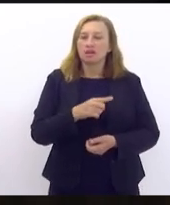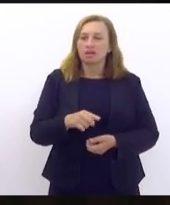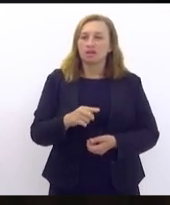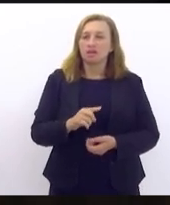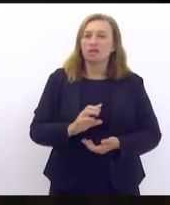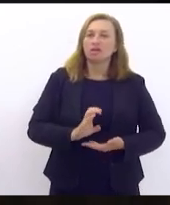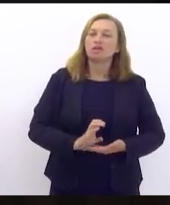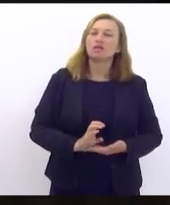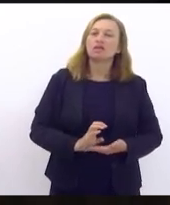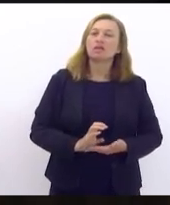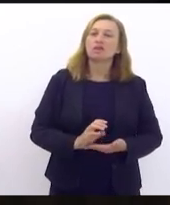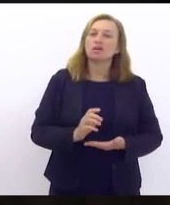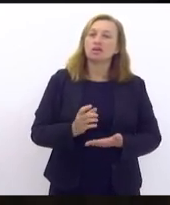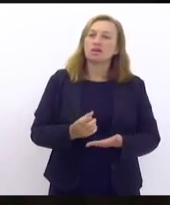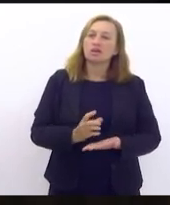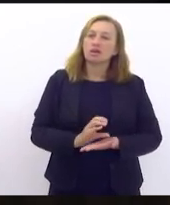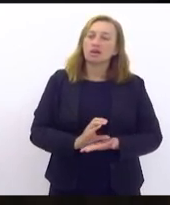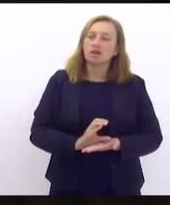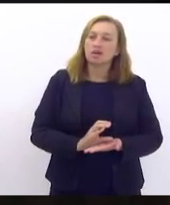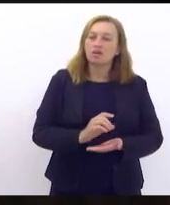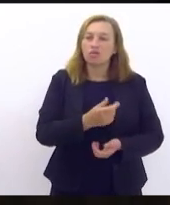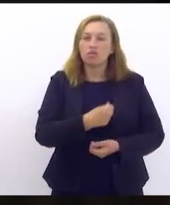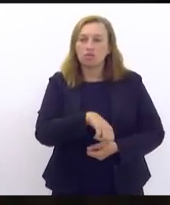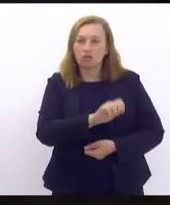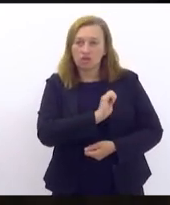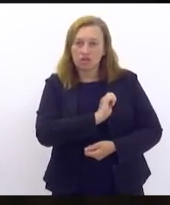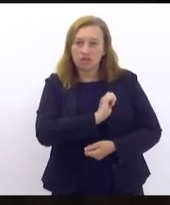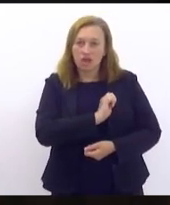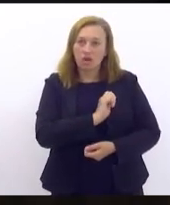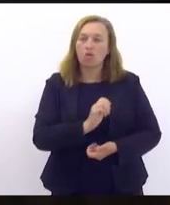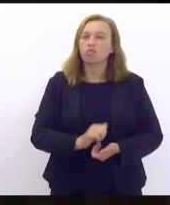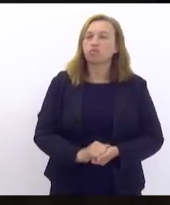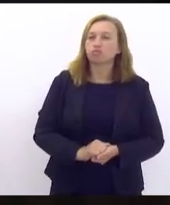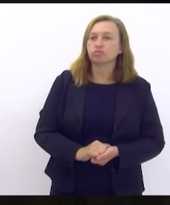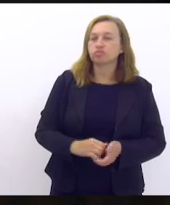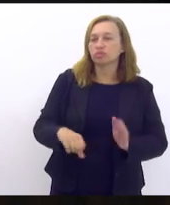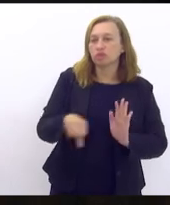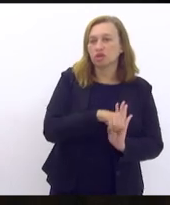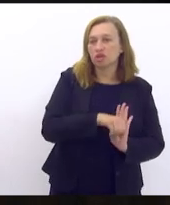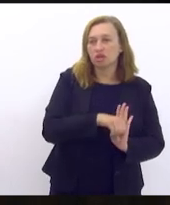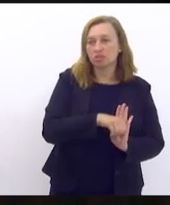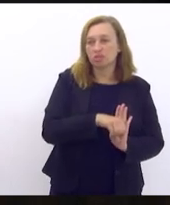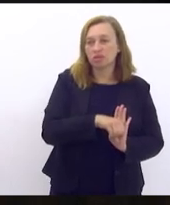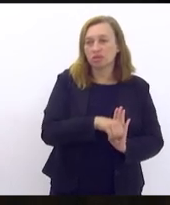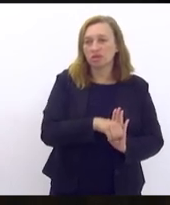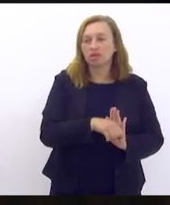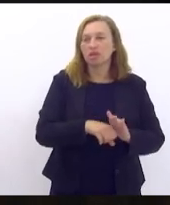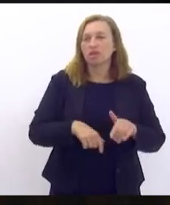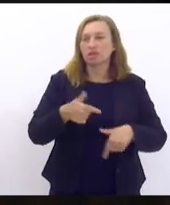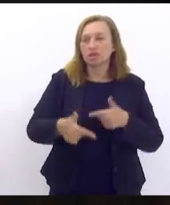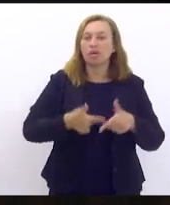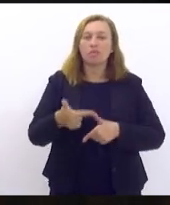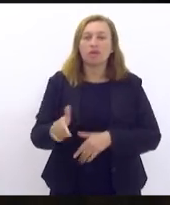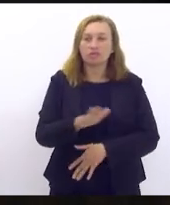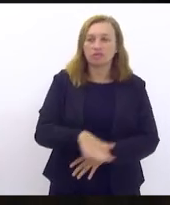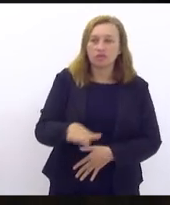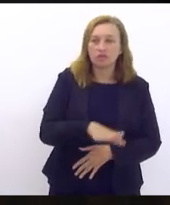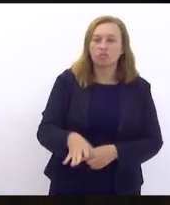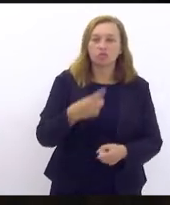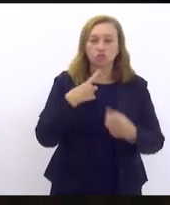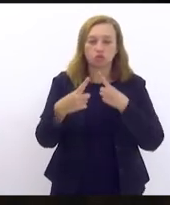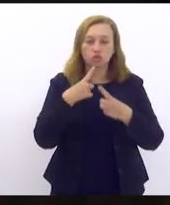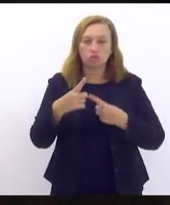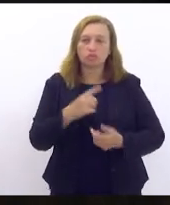entidades condenadas com sentença transitada em julgado por prática de exploração de trabalho infantil. Em